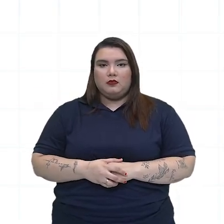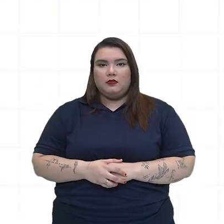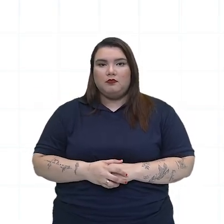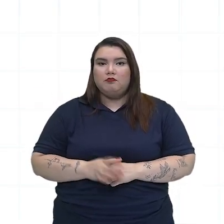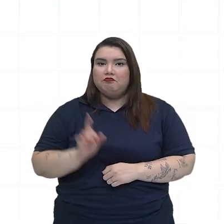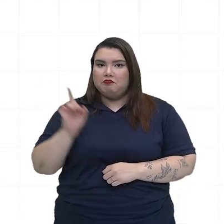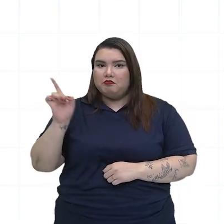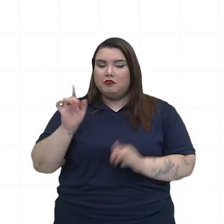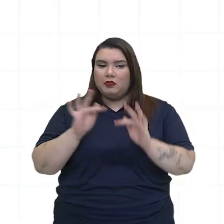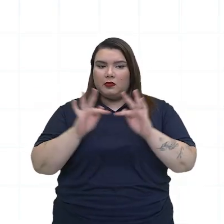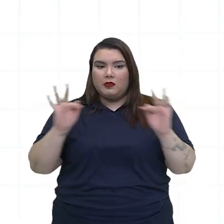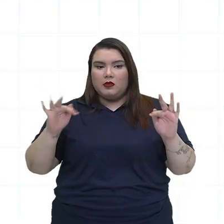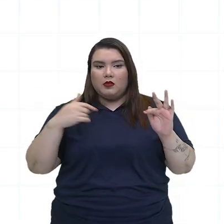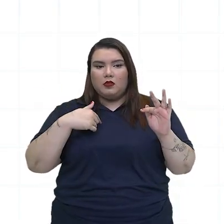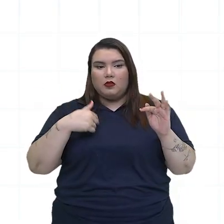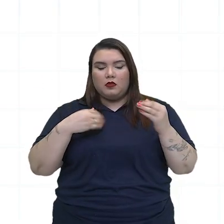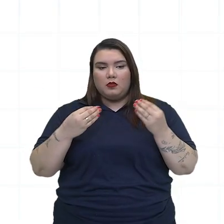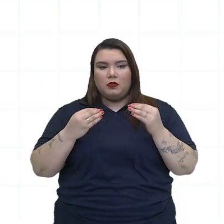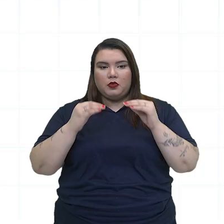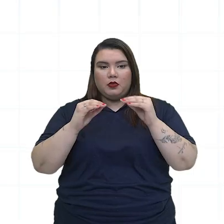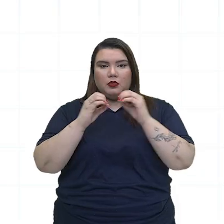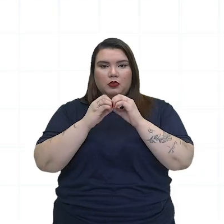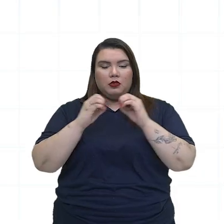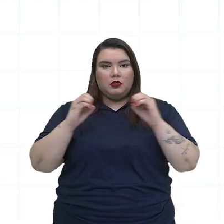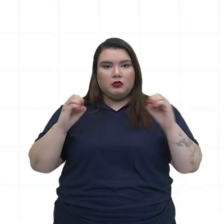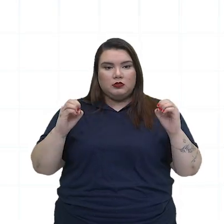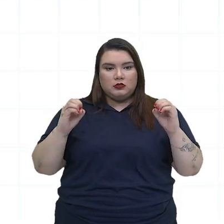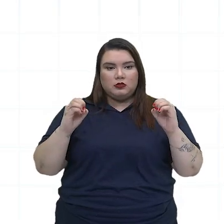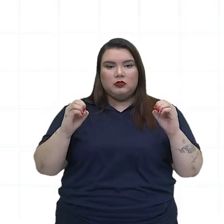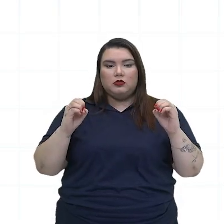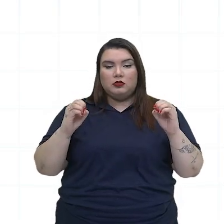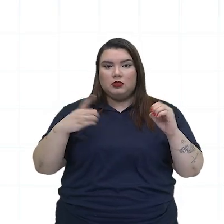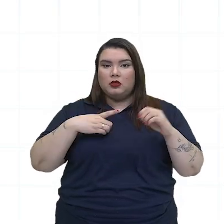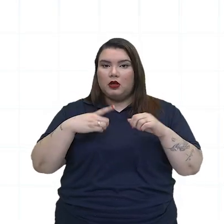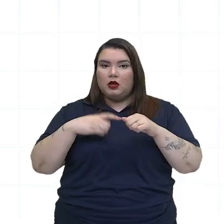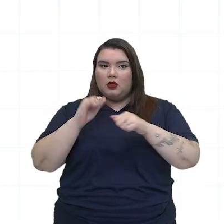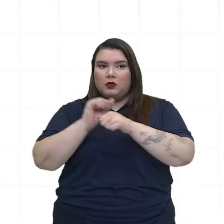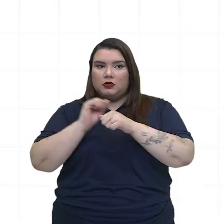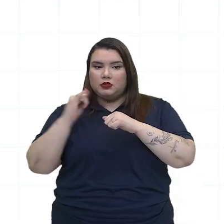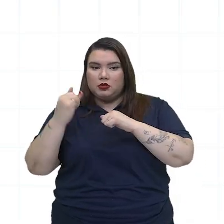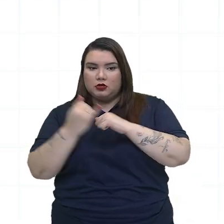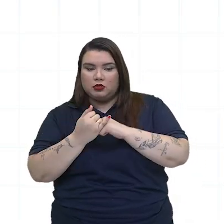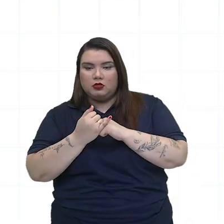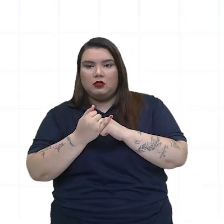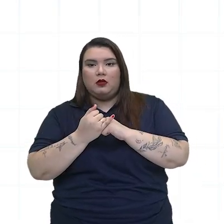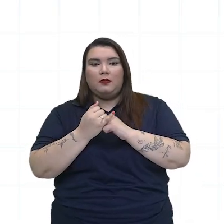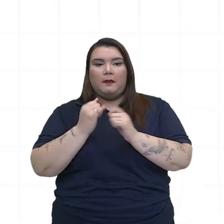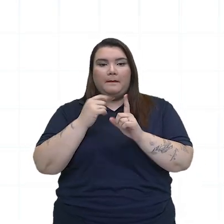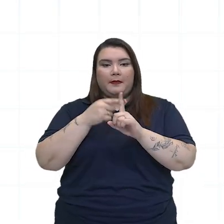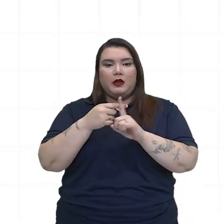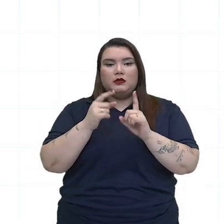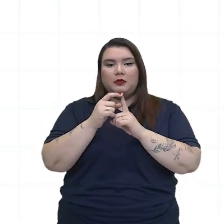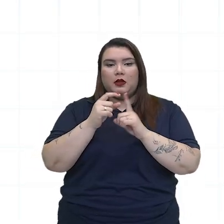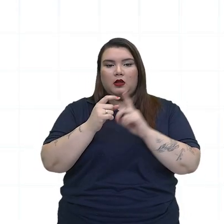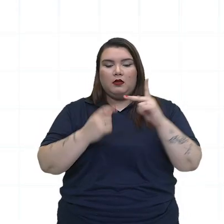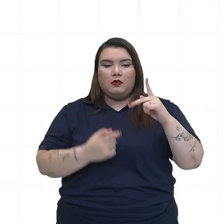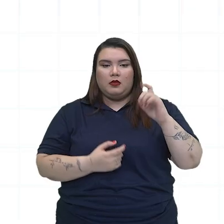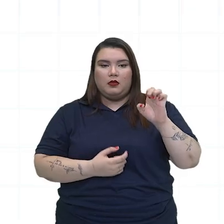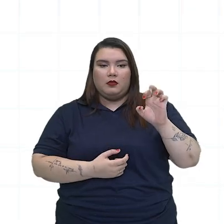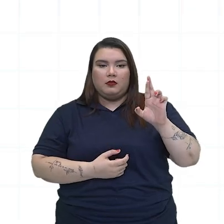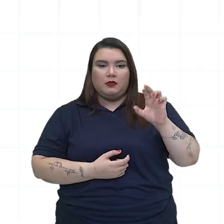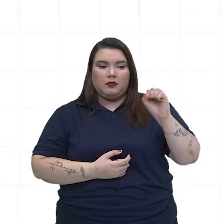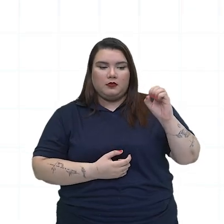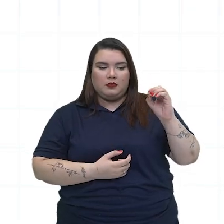Aqui, pessoal, eu acrescentei na minha oração, além do adjetivo, é a palavra person,